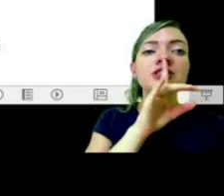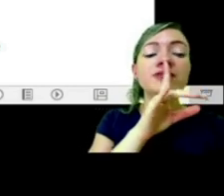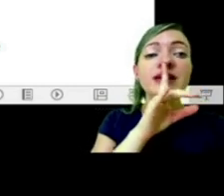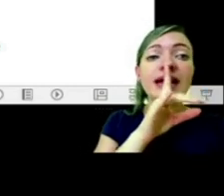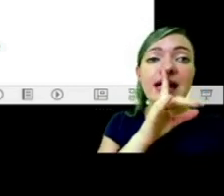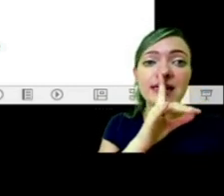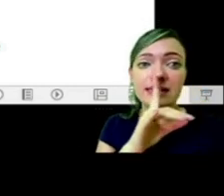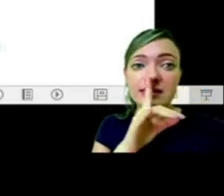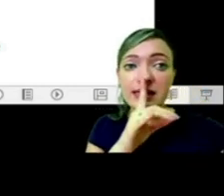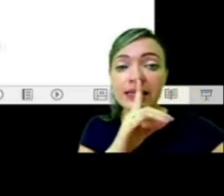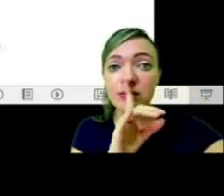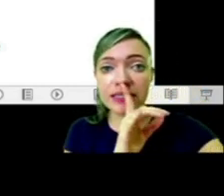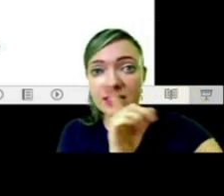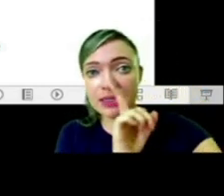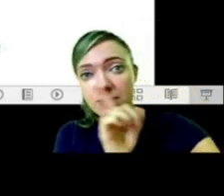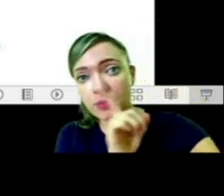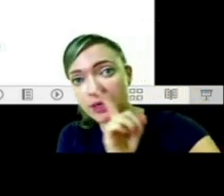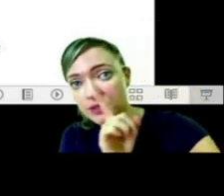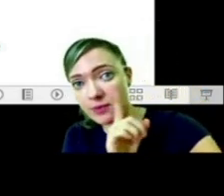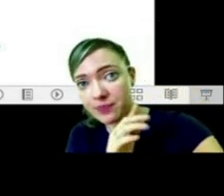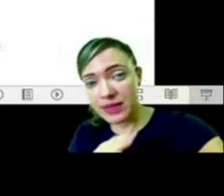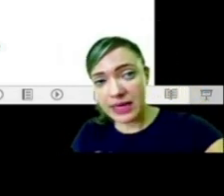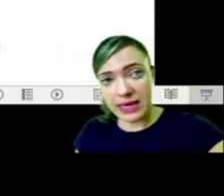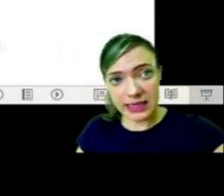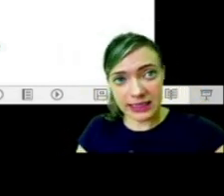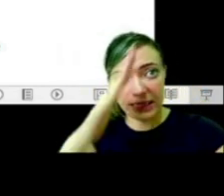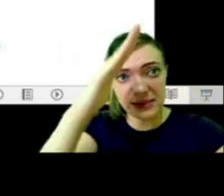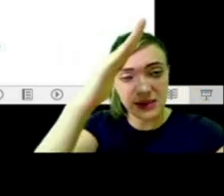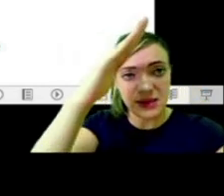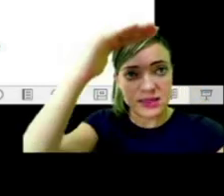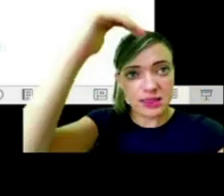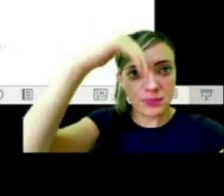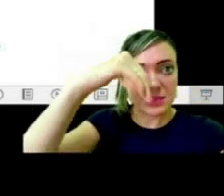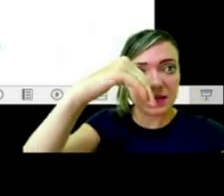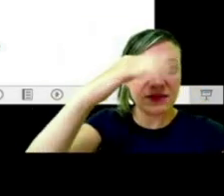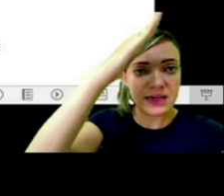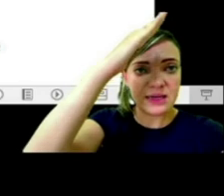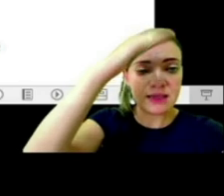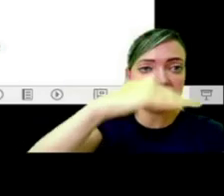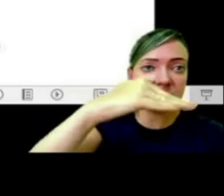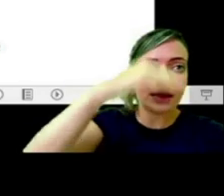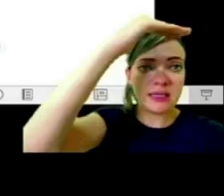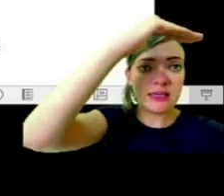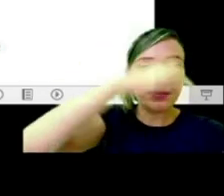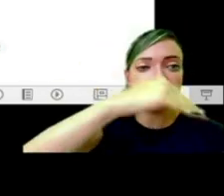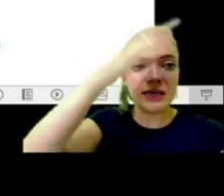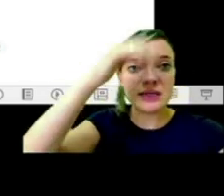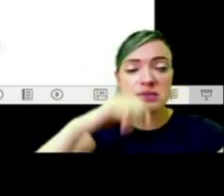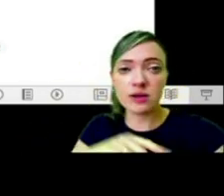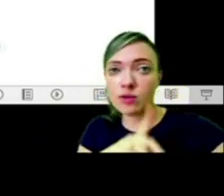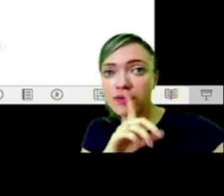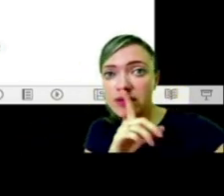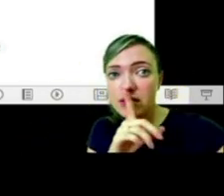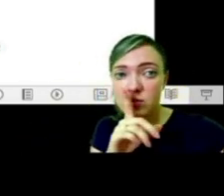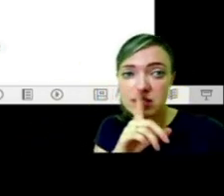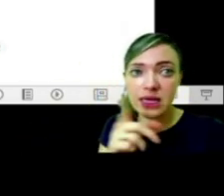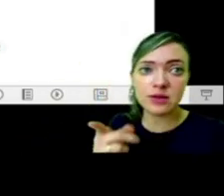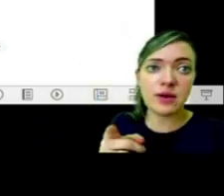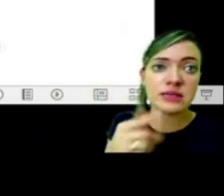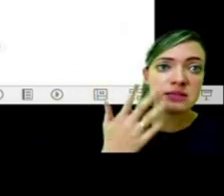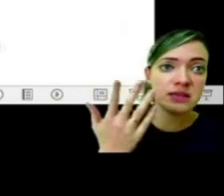Qual alternativa é errada? O que que está acontecendo com essa população? Ela cresce, depois ela vai entrando em equilíbrio, né? Nessa